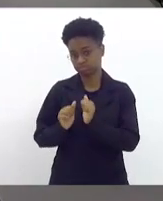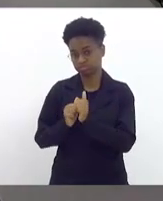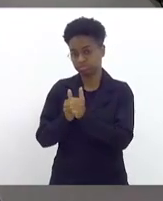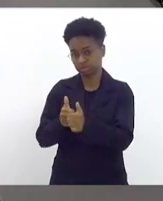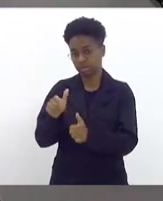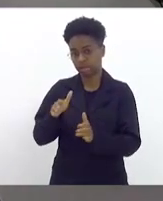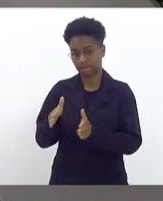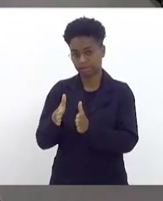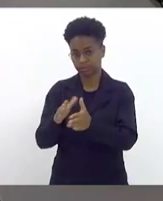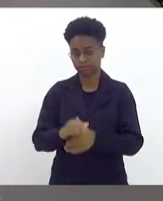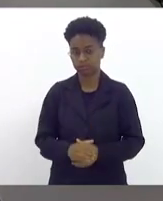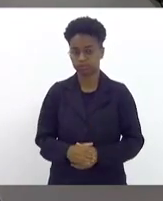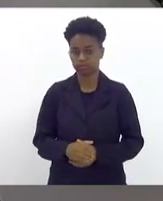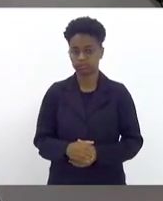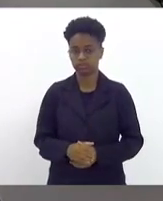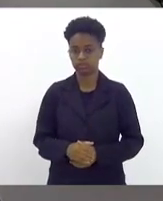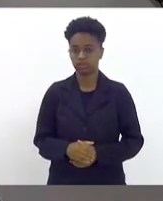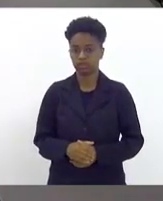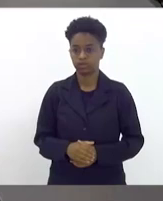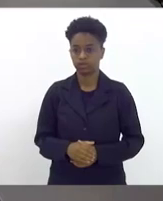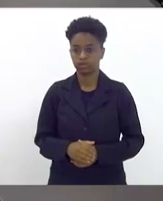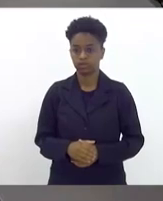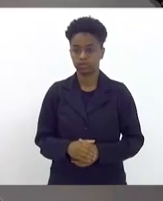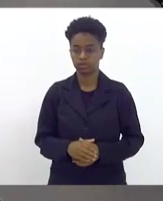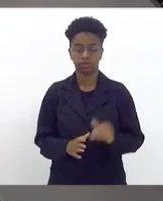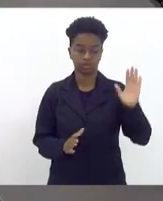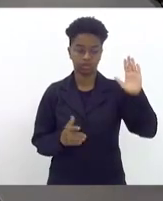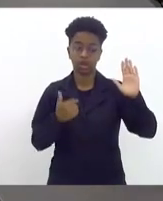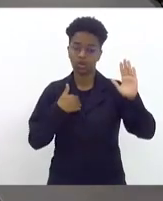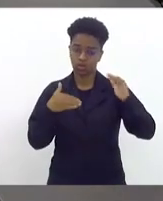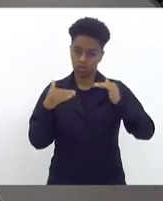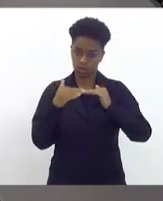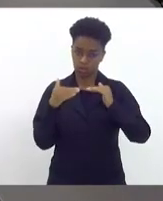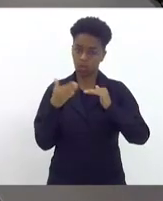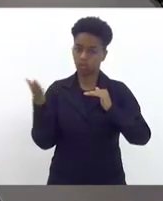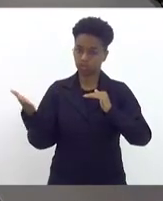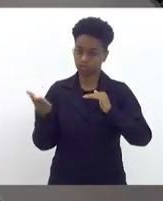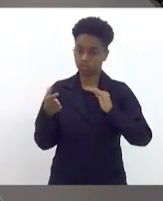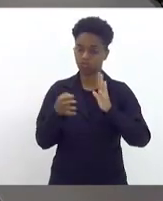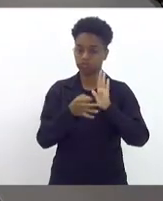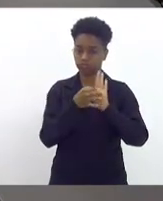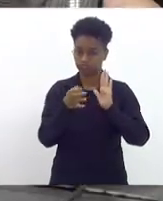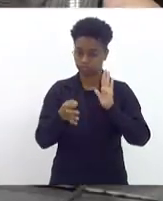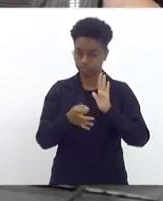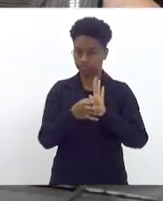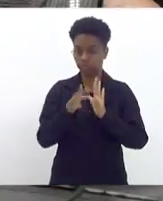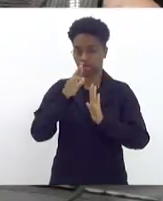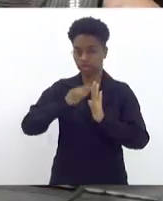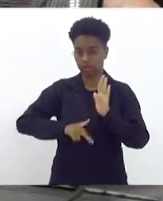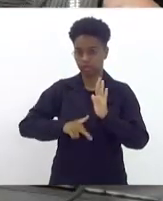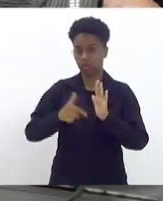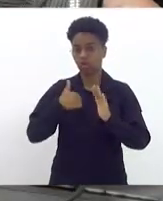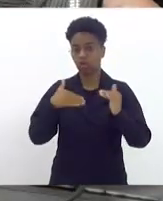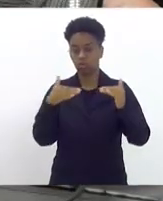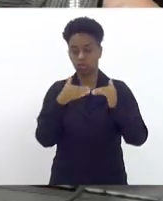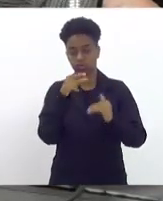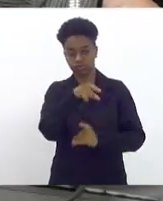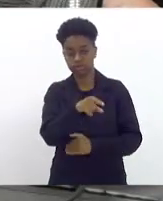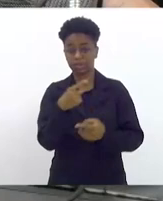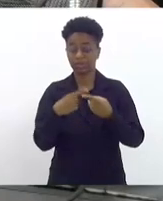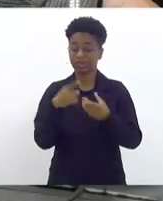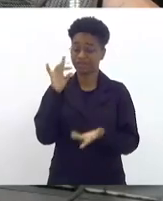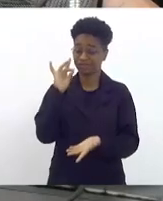Deputado com gasolina eu concordo com um relator eu concordo excelência porque na